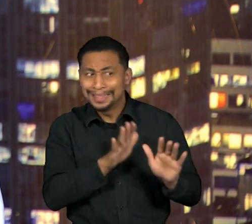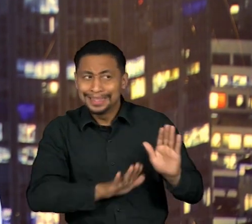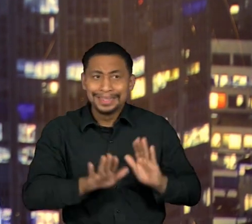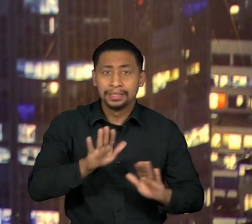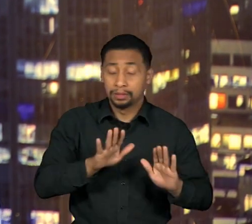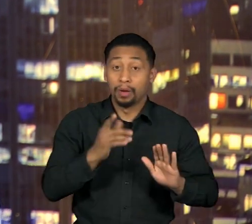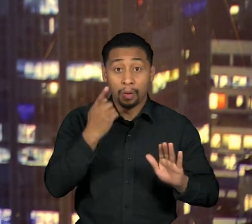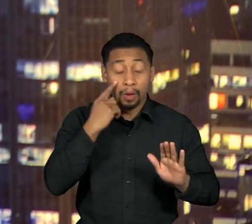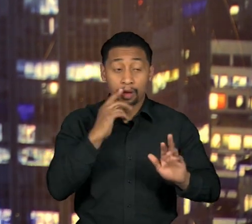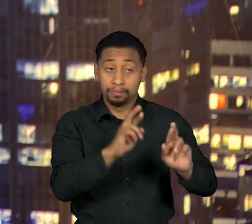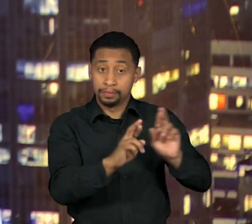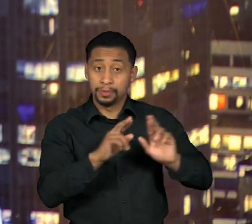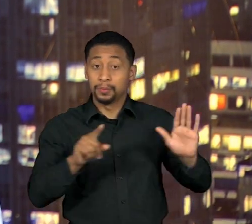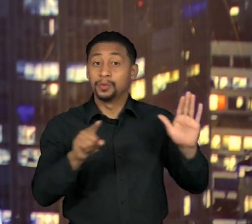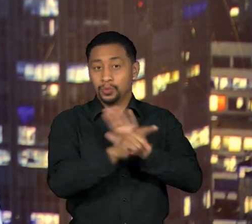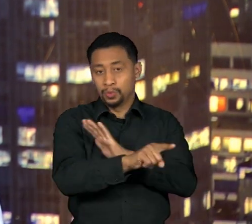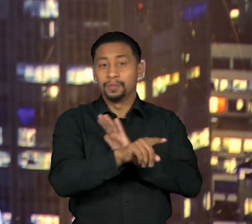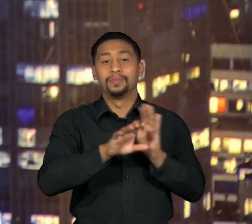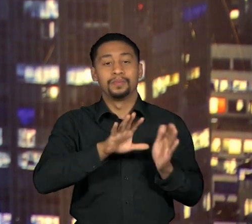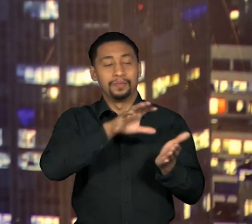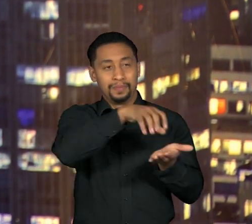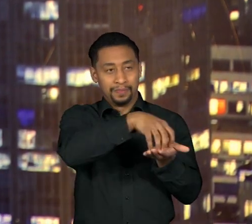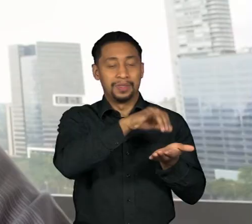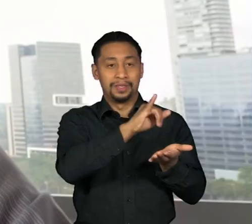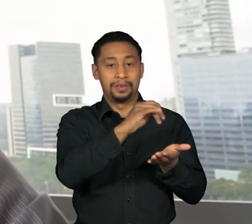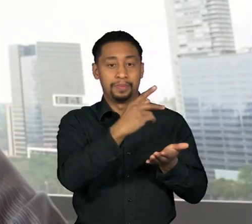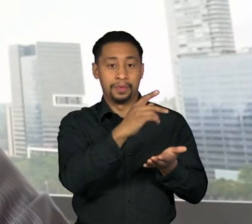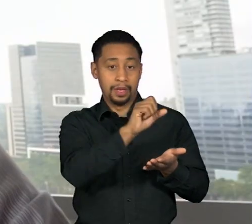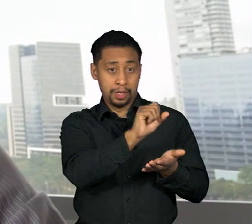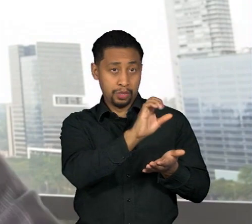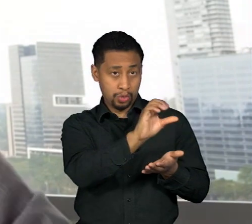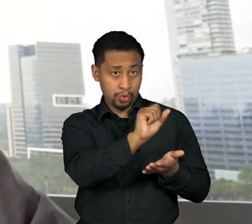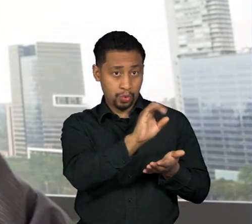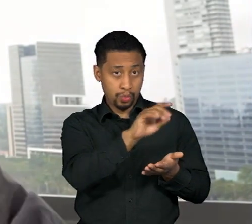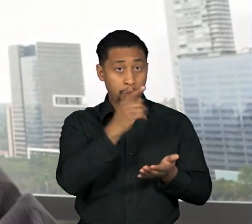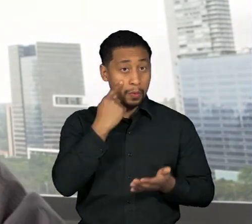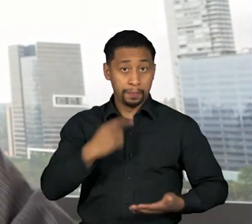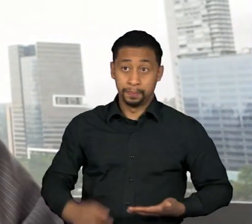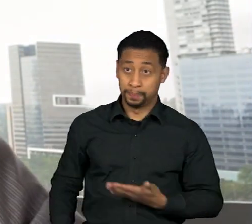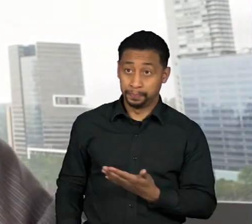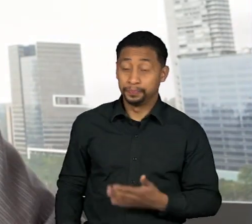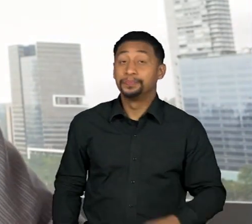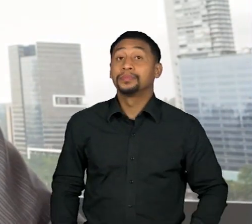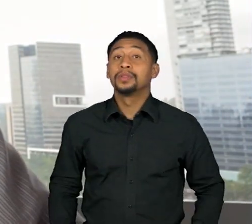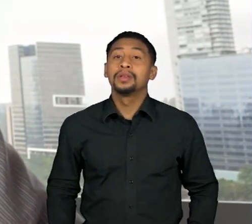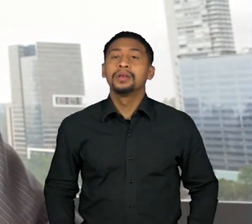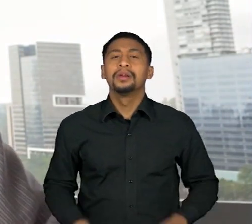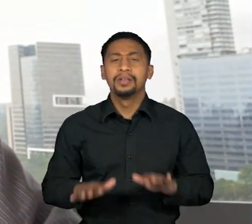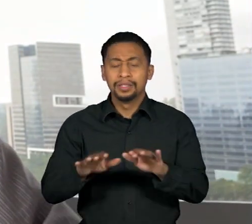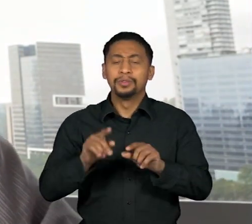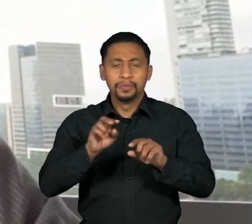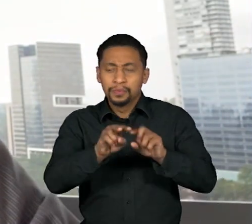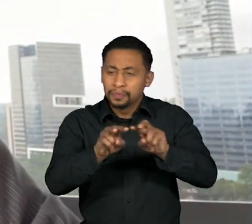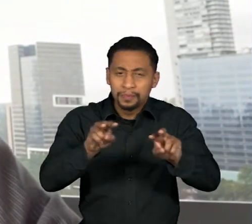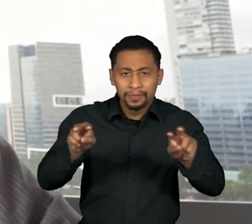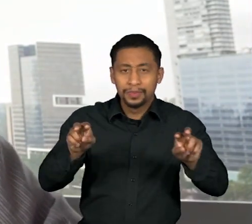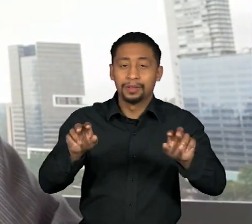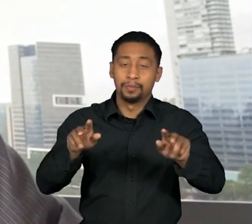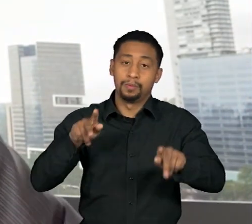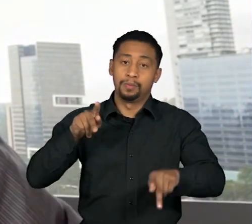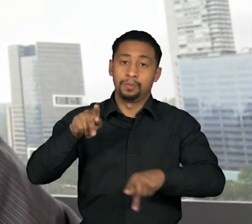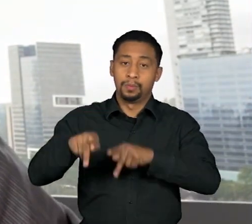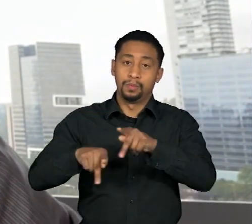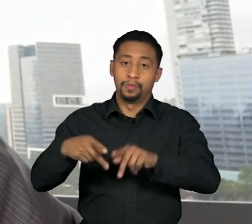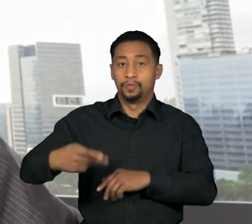Nós ouvimos o CEO da Ipsos Brasil, Marcos Cagliari. O que a gente vê é que os brasileiros estão sempre entre os